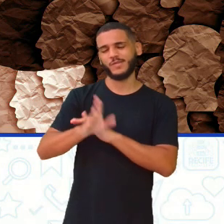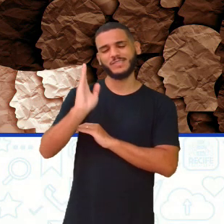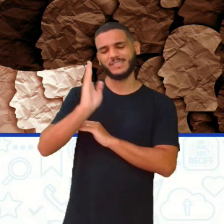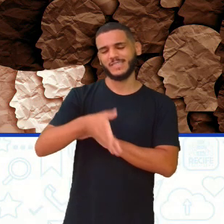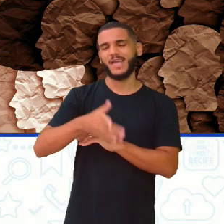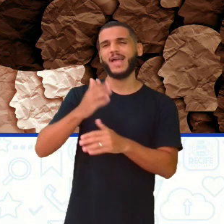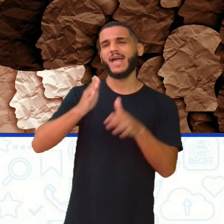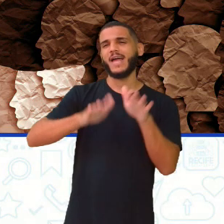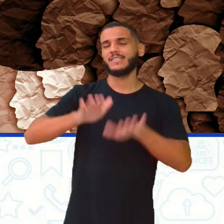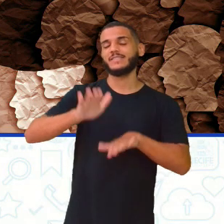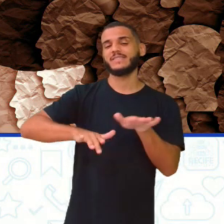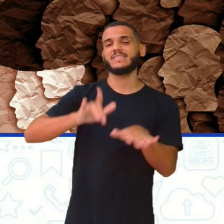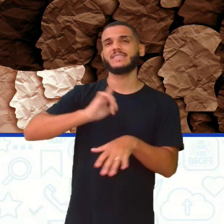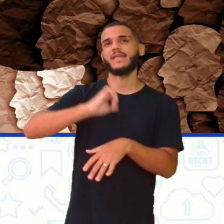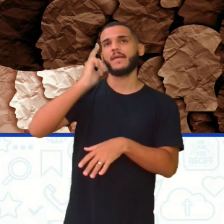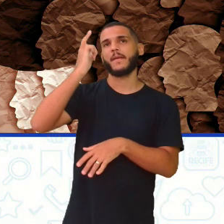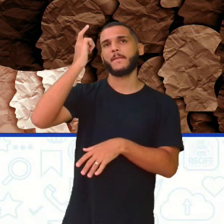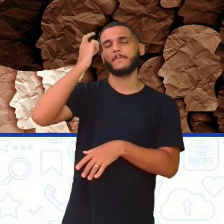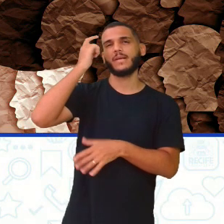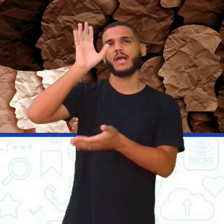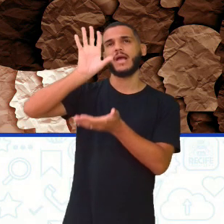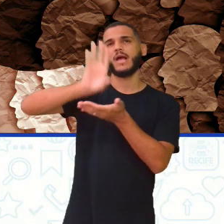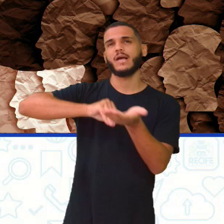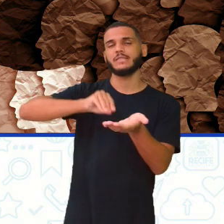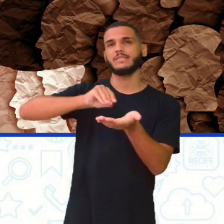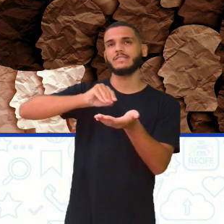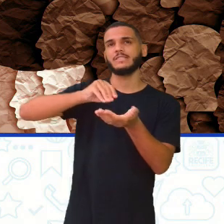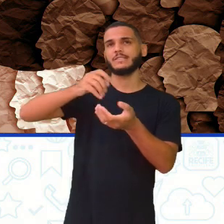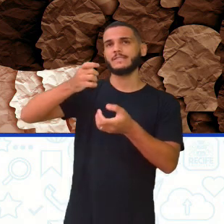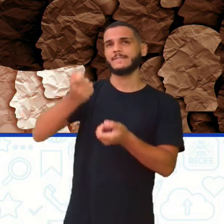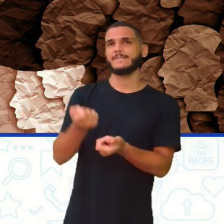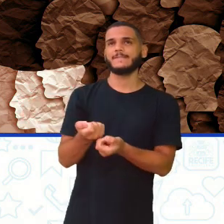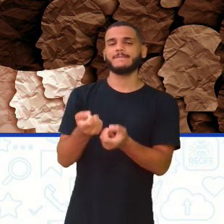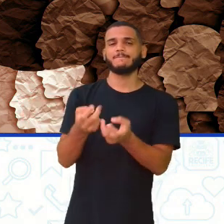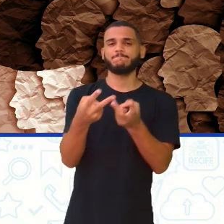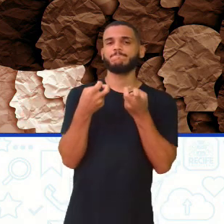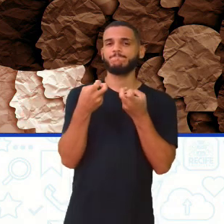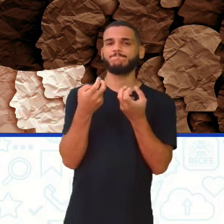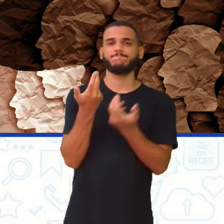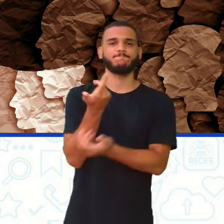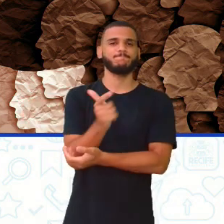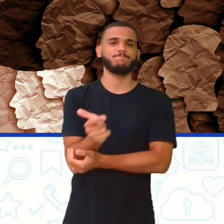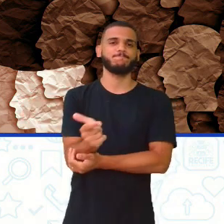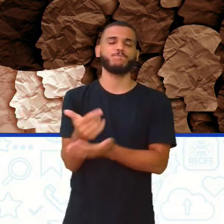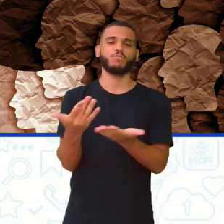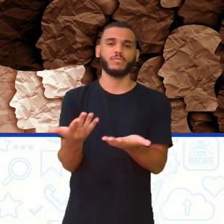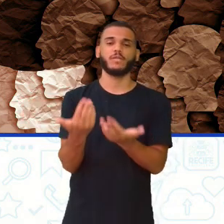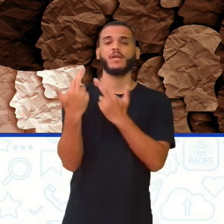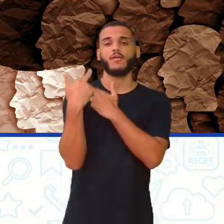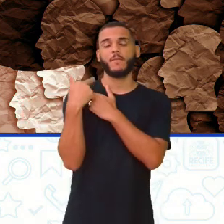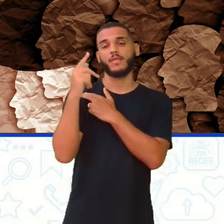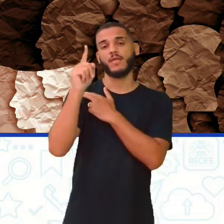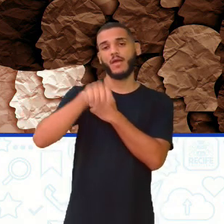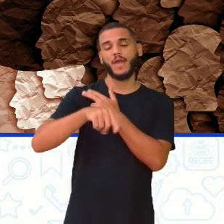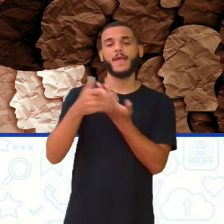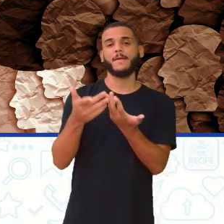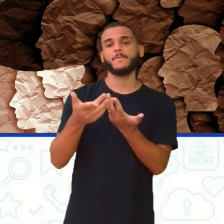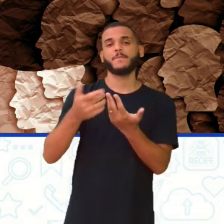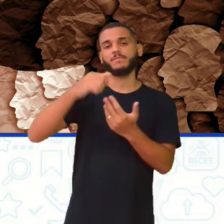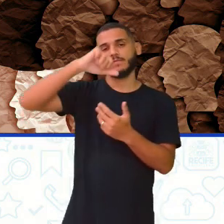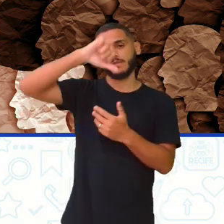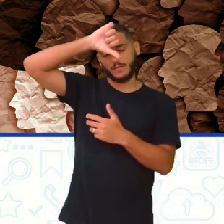vezes o reproduzimos sem perceber. E um dos grandes responsáveis, né, por essa perpetuação dos